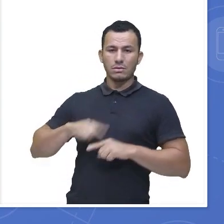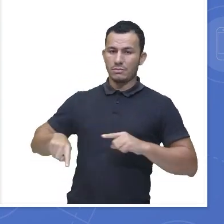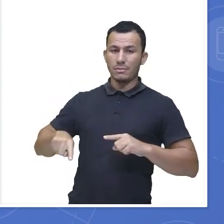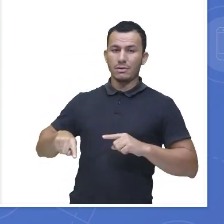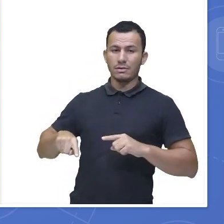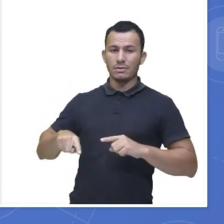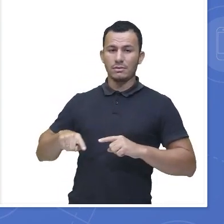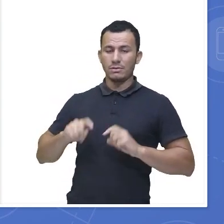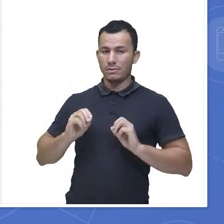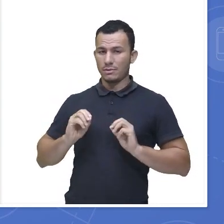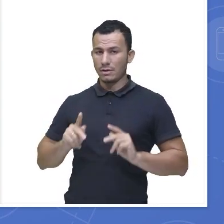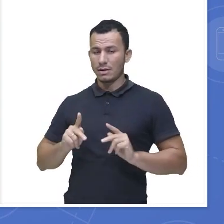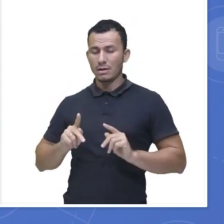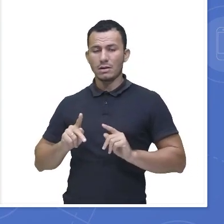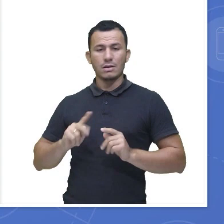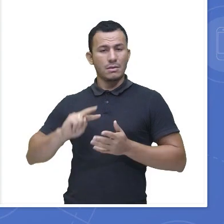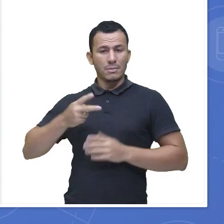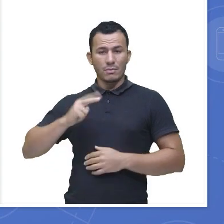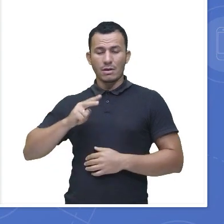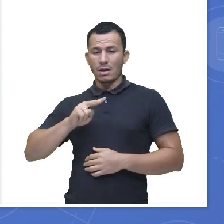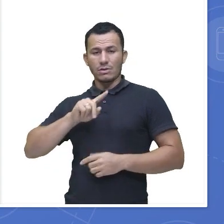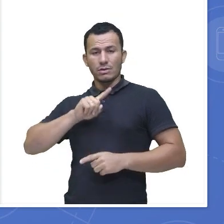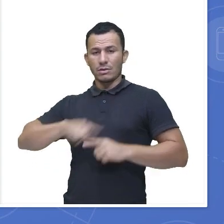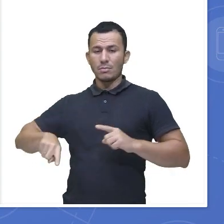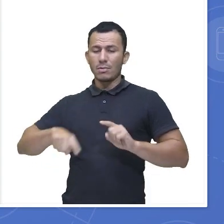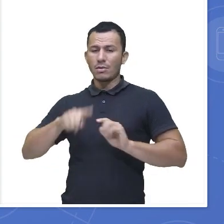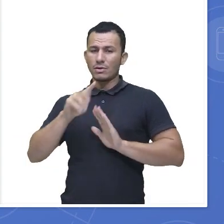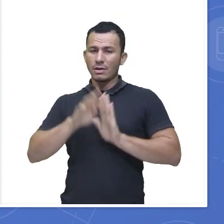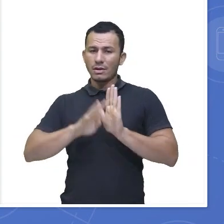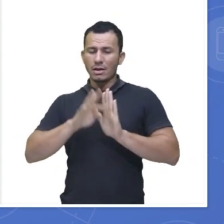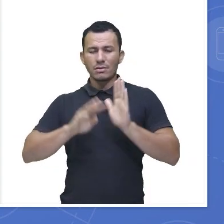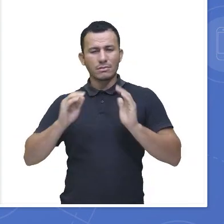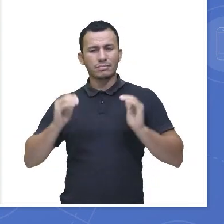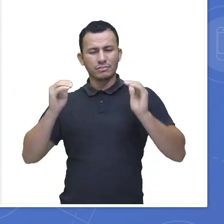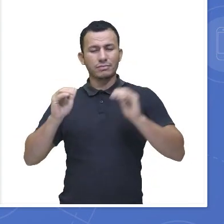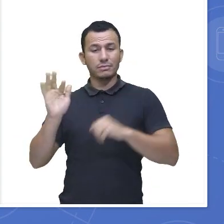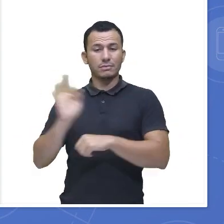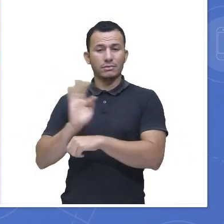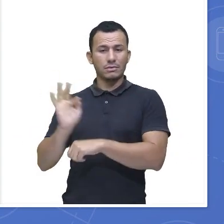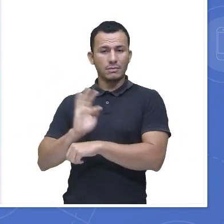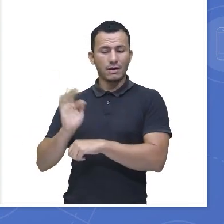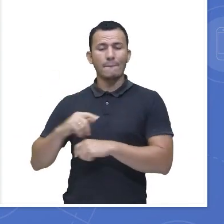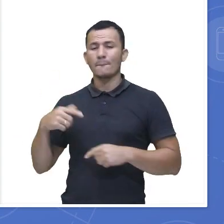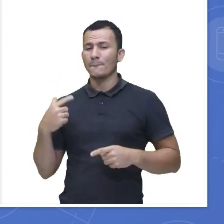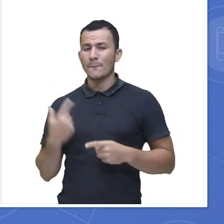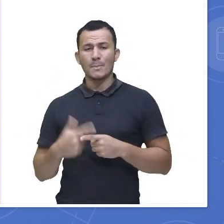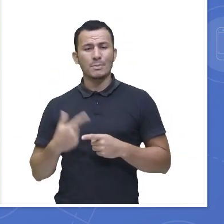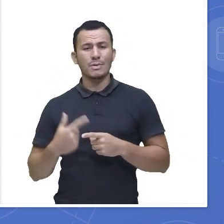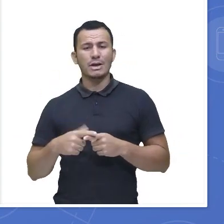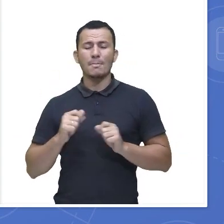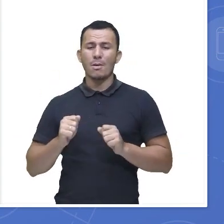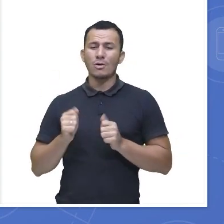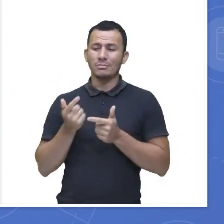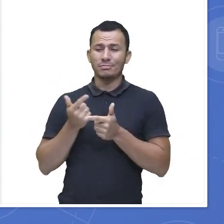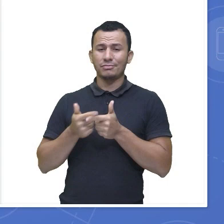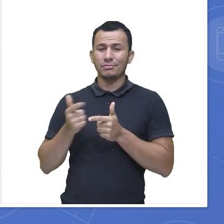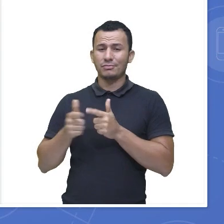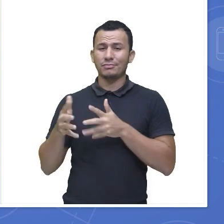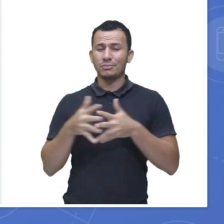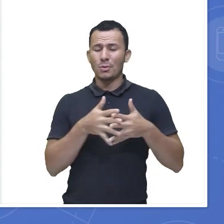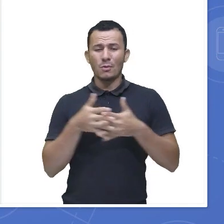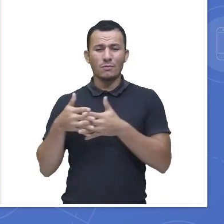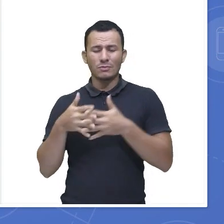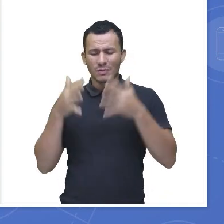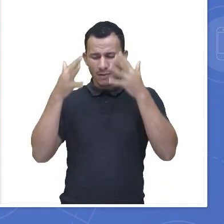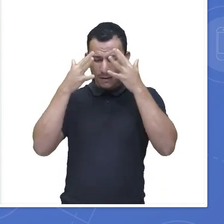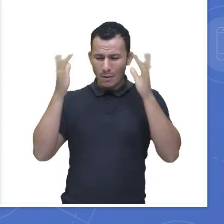pode, tá, gente? A ambiguidade não é bem-vinda. Por quê, professora? Porque ela vai gerar problemas na compreensão